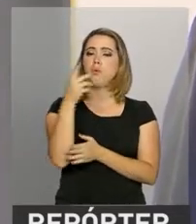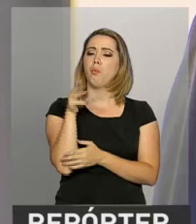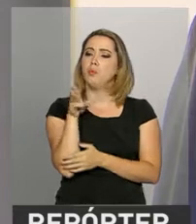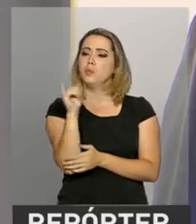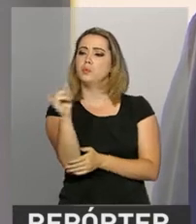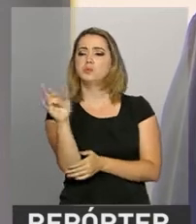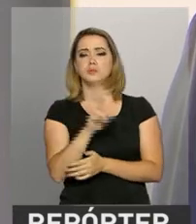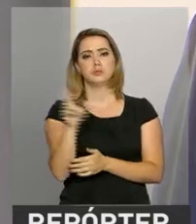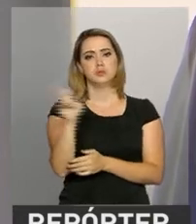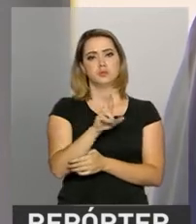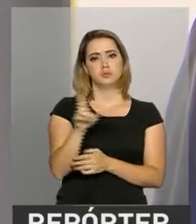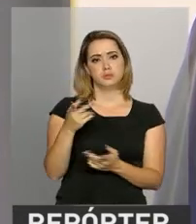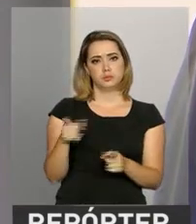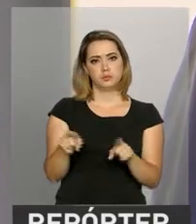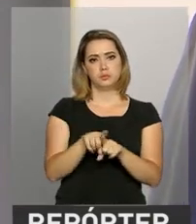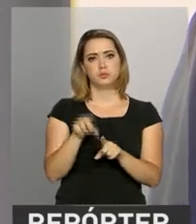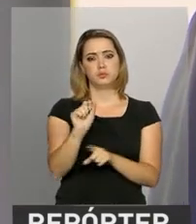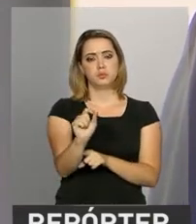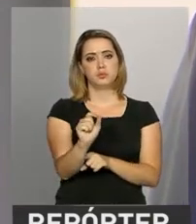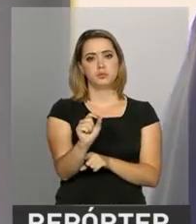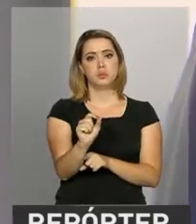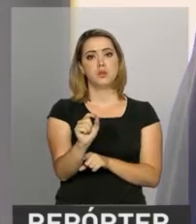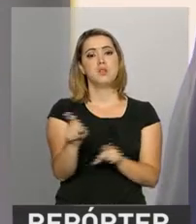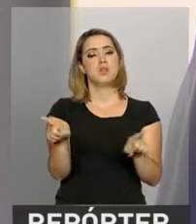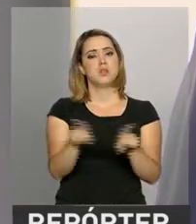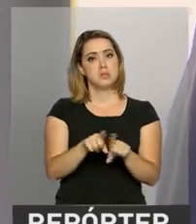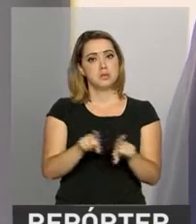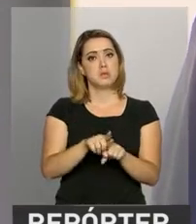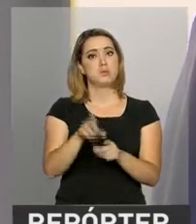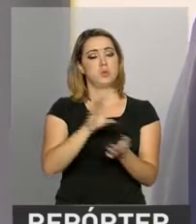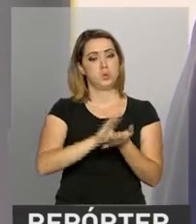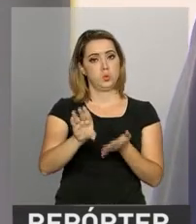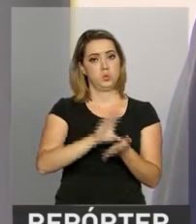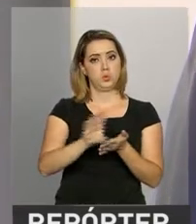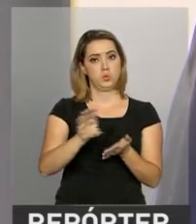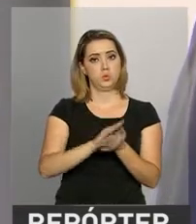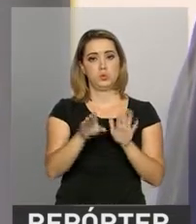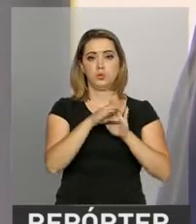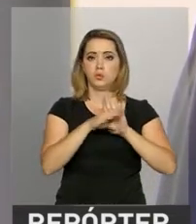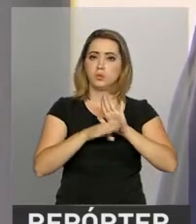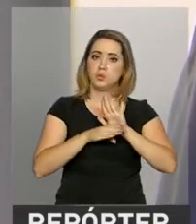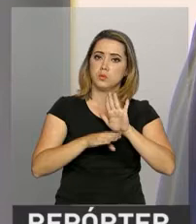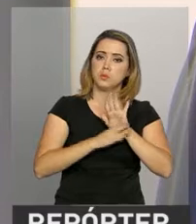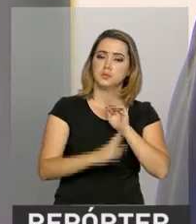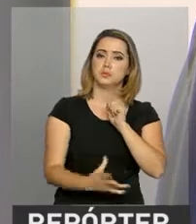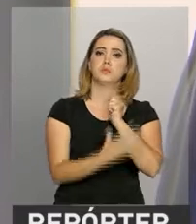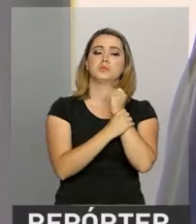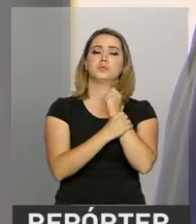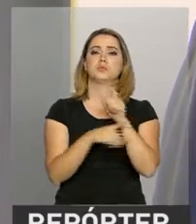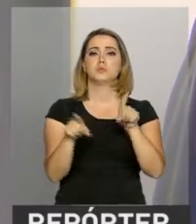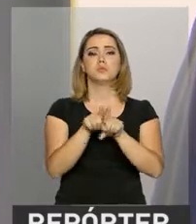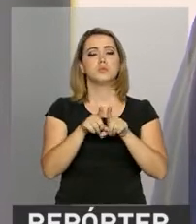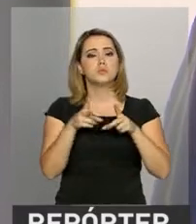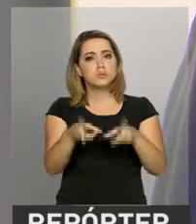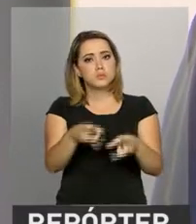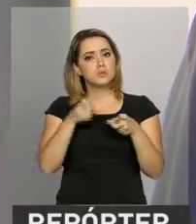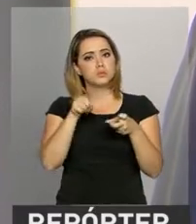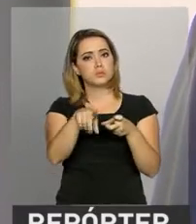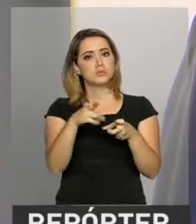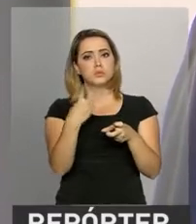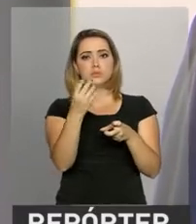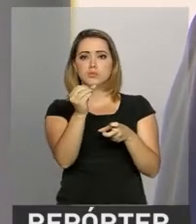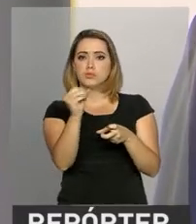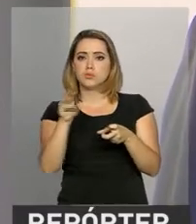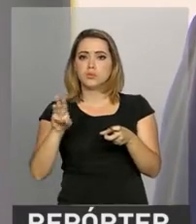e 800 milhões de reais além desses recursos o plano nacional de segurança pública prevê 200